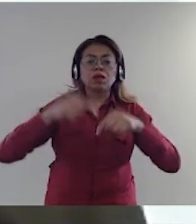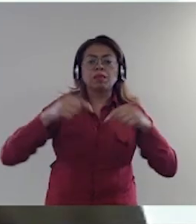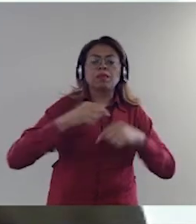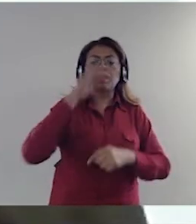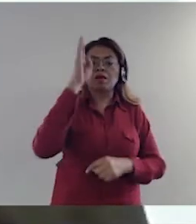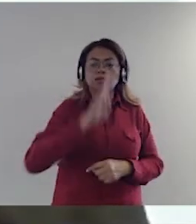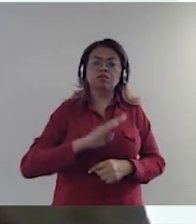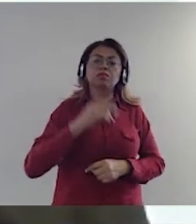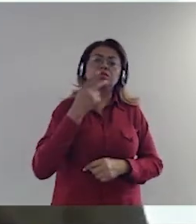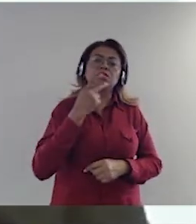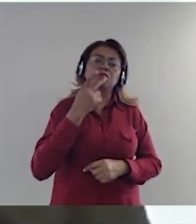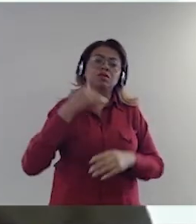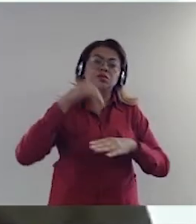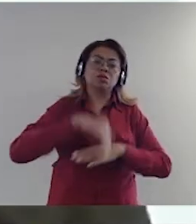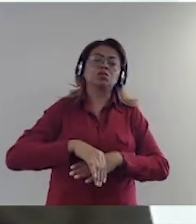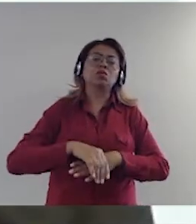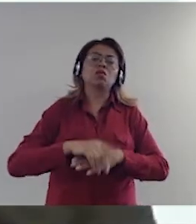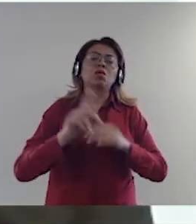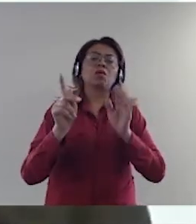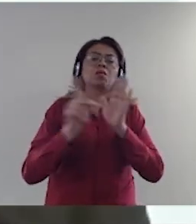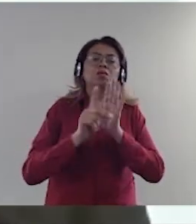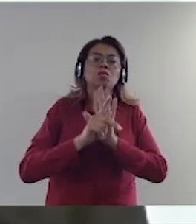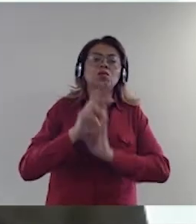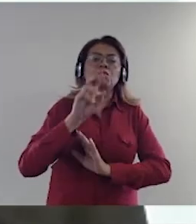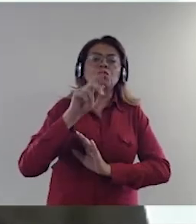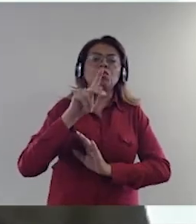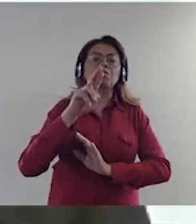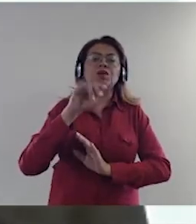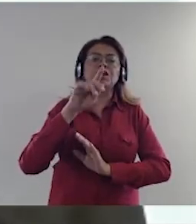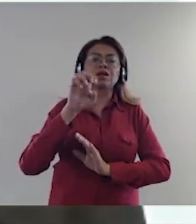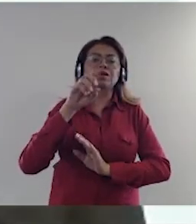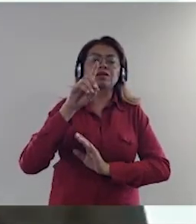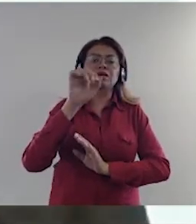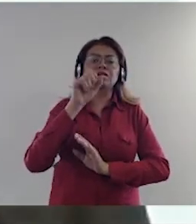a multipropriedade no Código Civil como espécie de condomínio.